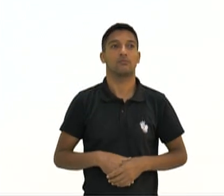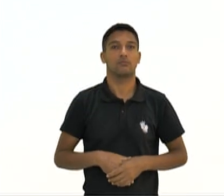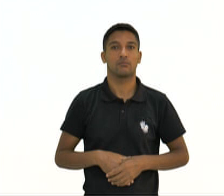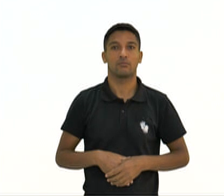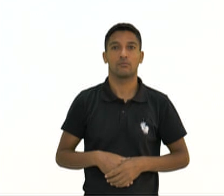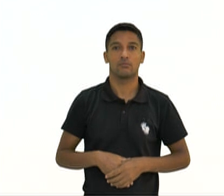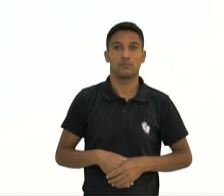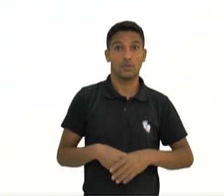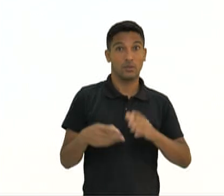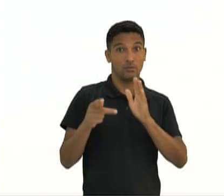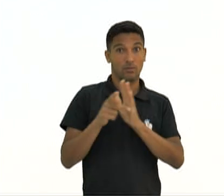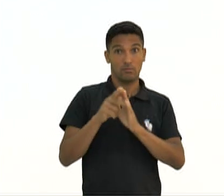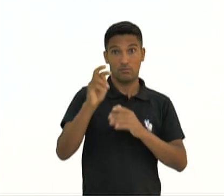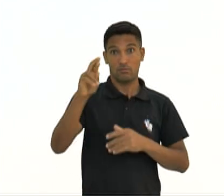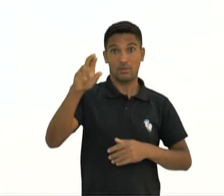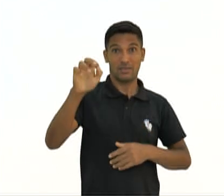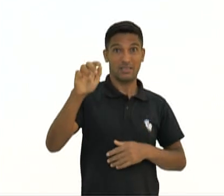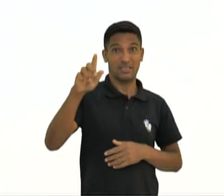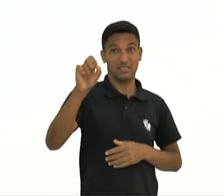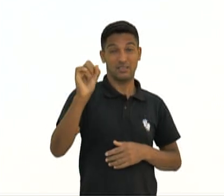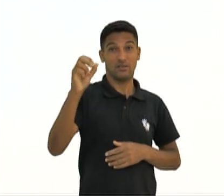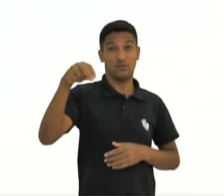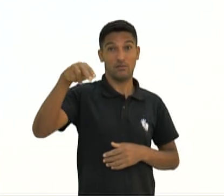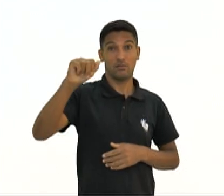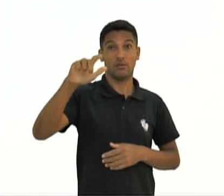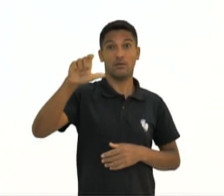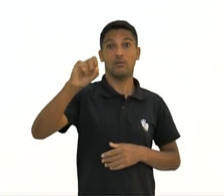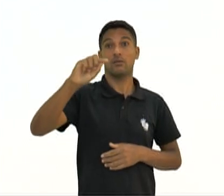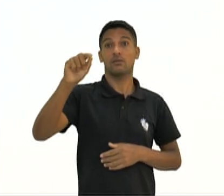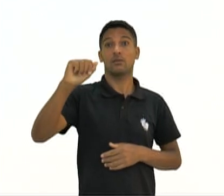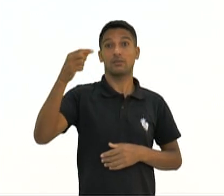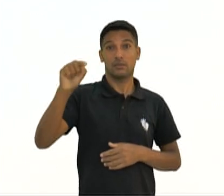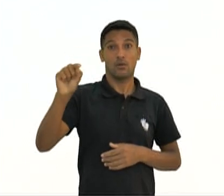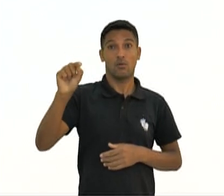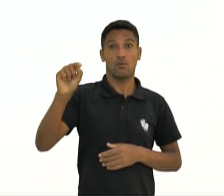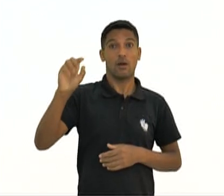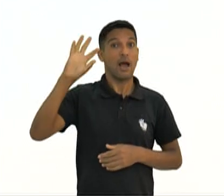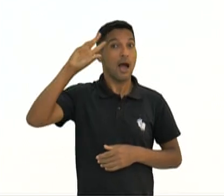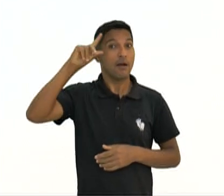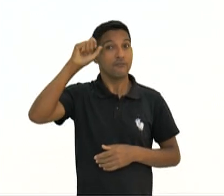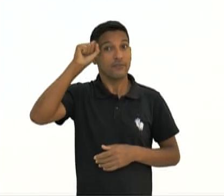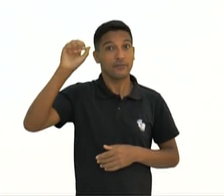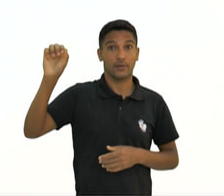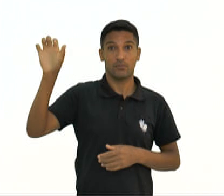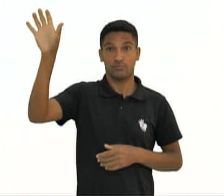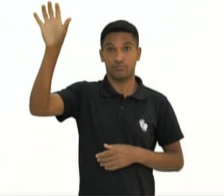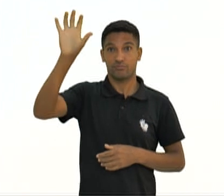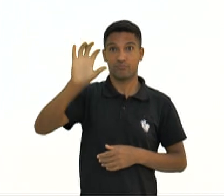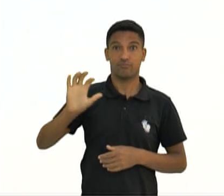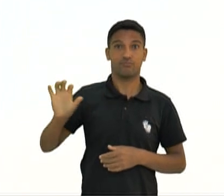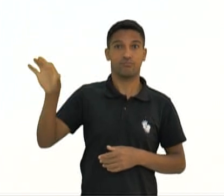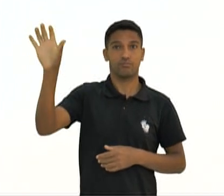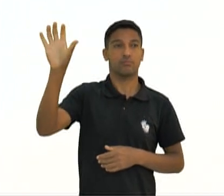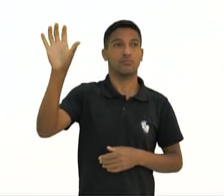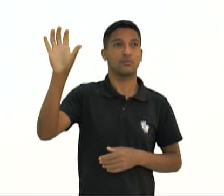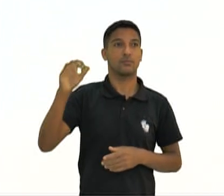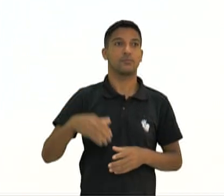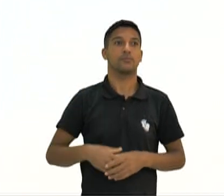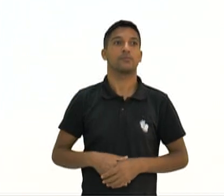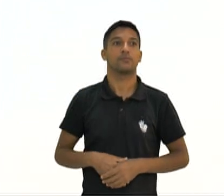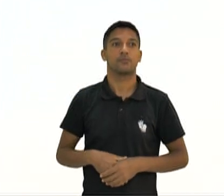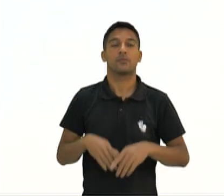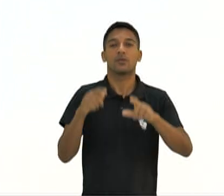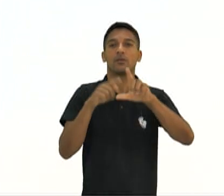quanto à regionalização africana, podemos considerar correto. Letra A. Uma forma de regionalizar a África